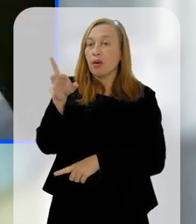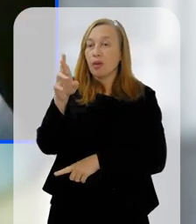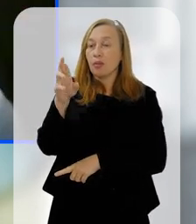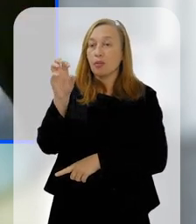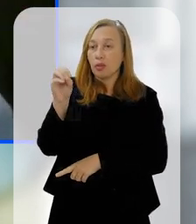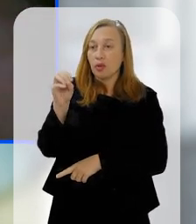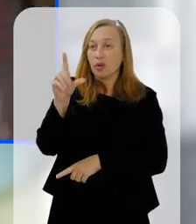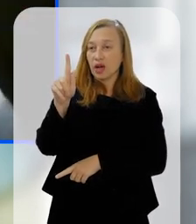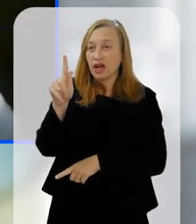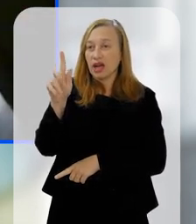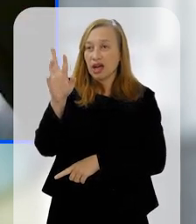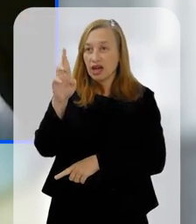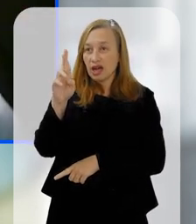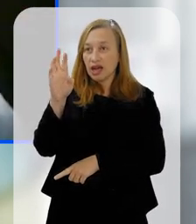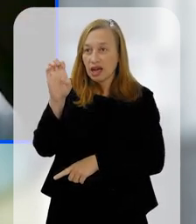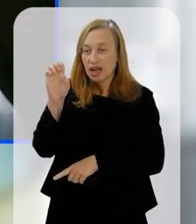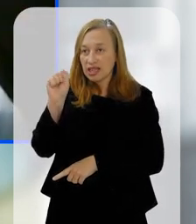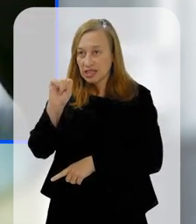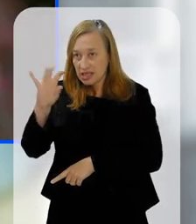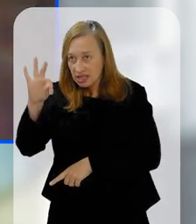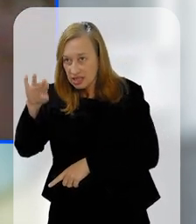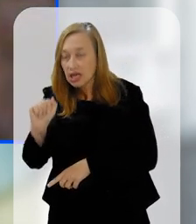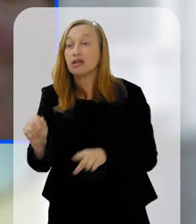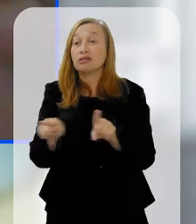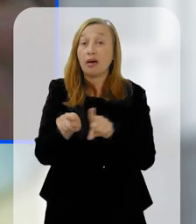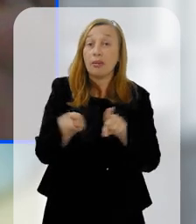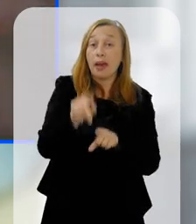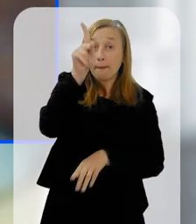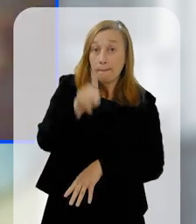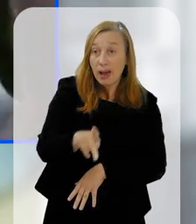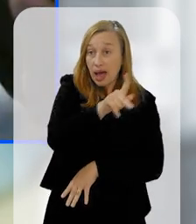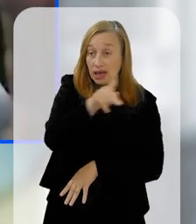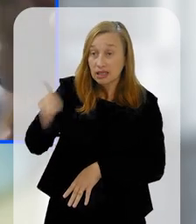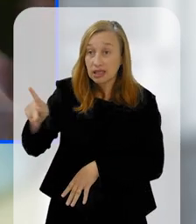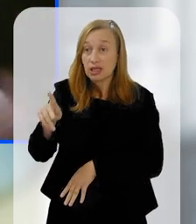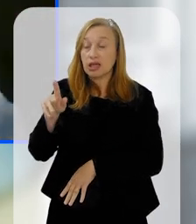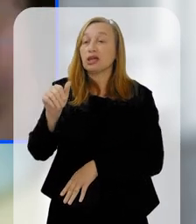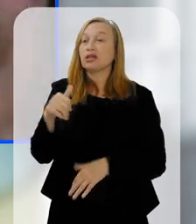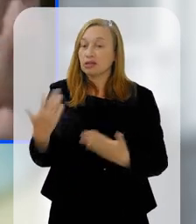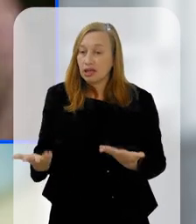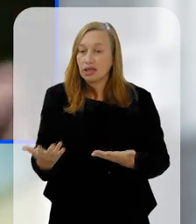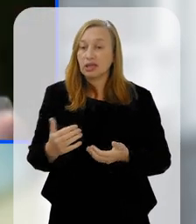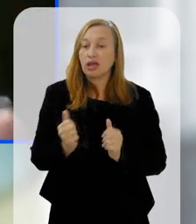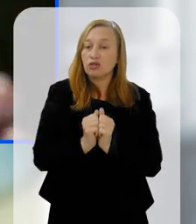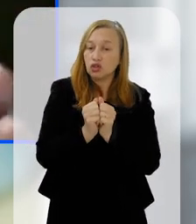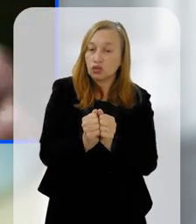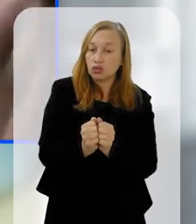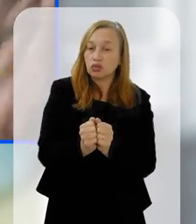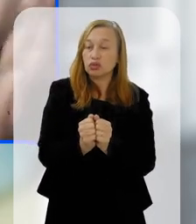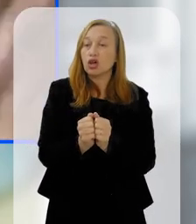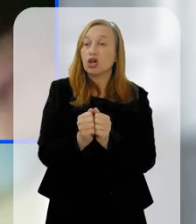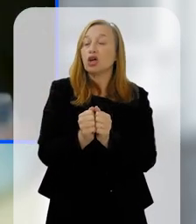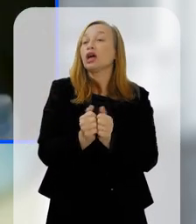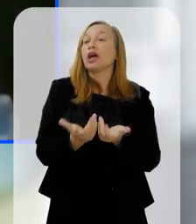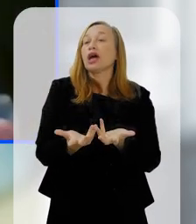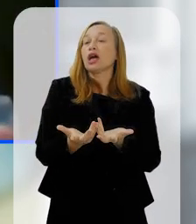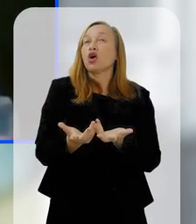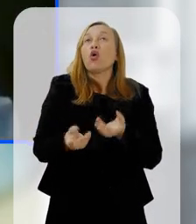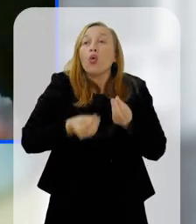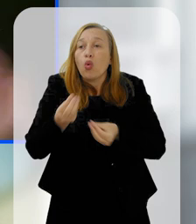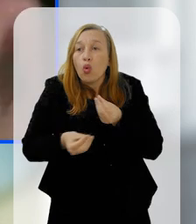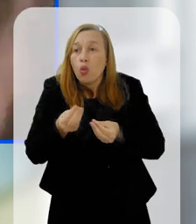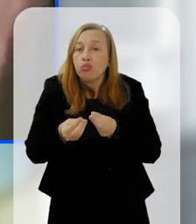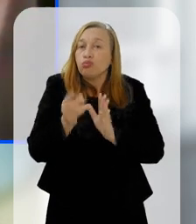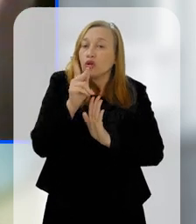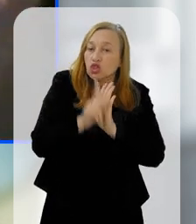nos deixou há pouco tempo, foi essencial. Reuniões com 400, 500 pessoas para discutir como é que ia ser feito o